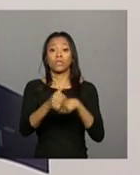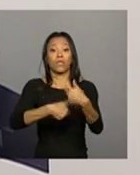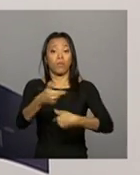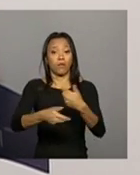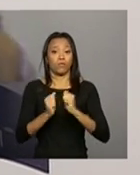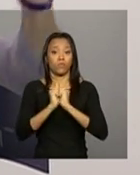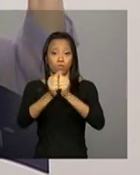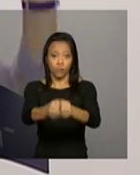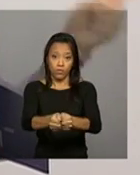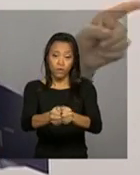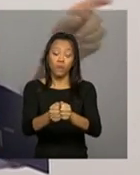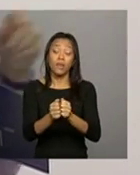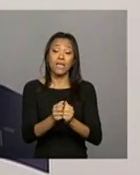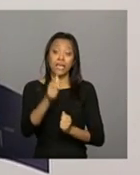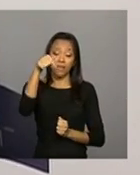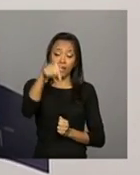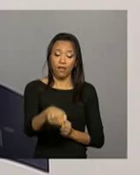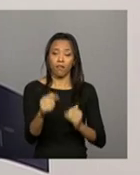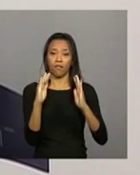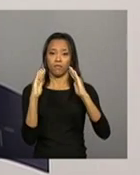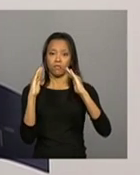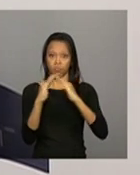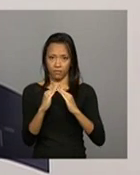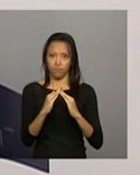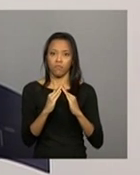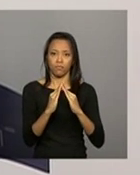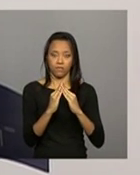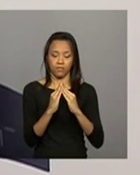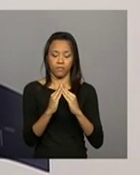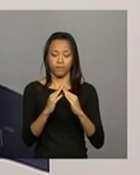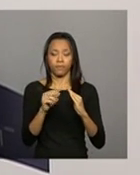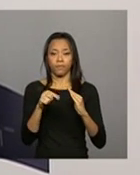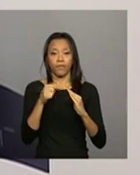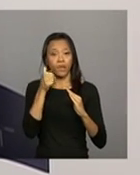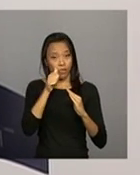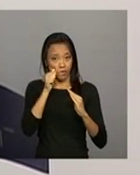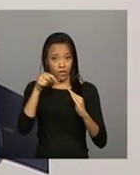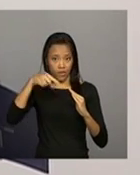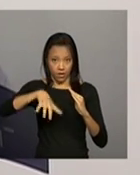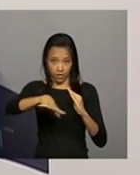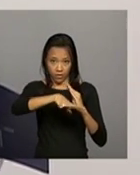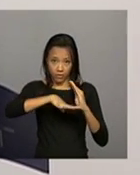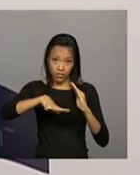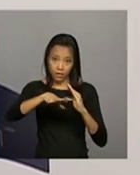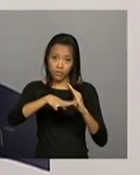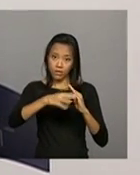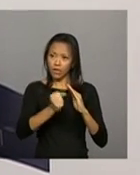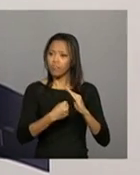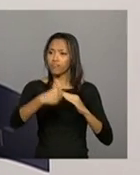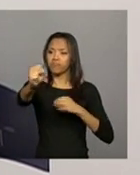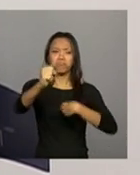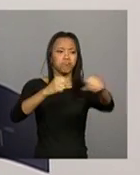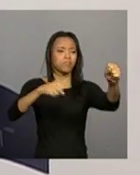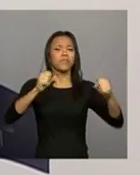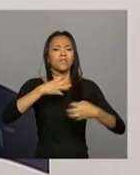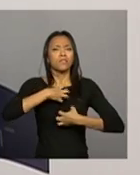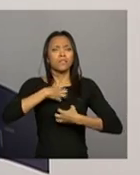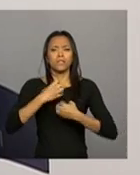retirar desta casa as mulheres com segurança